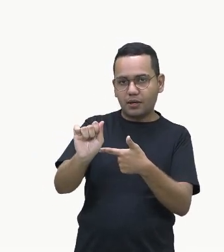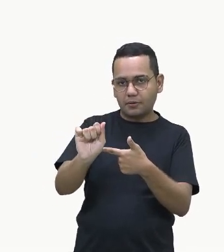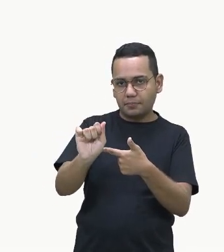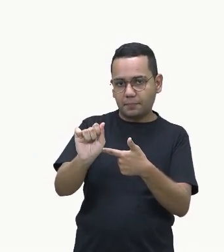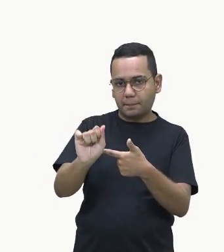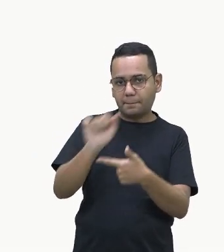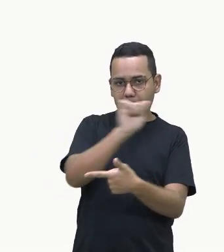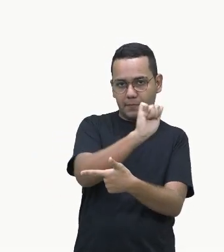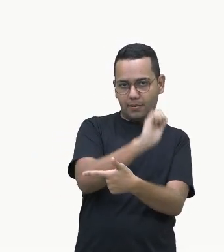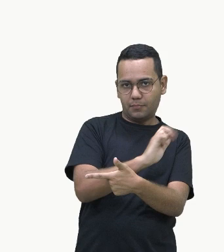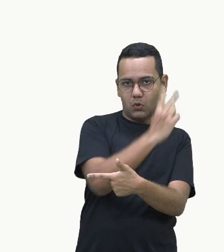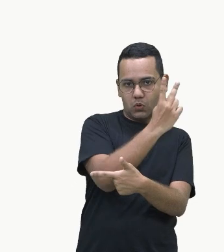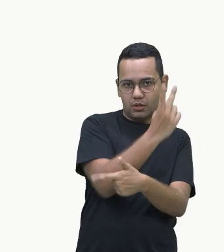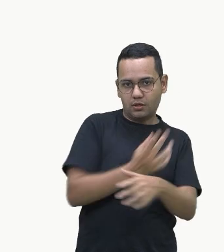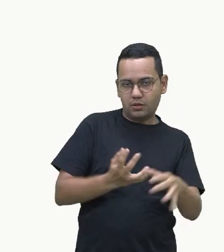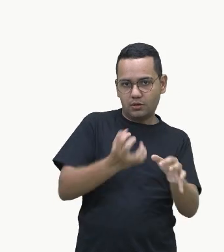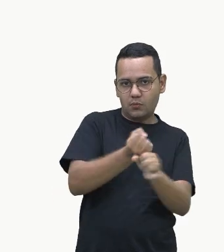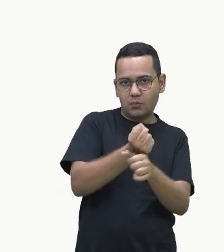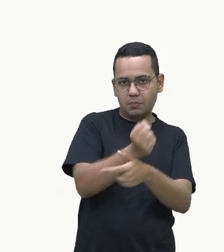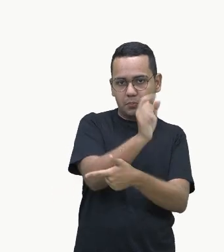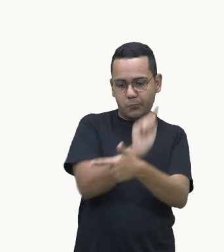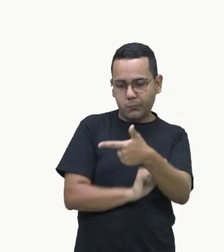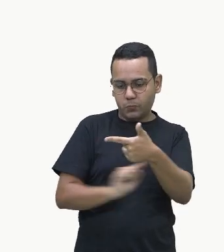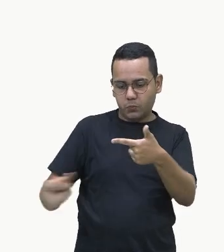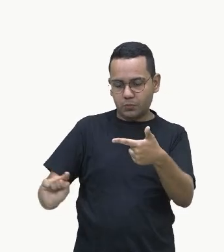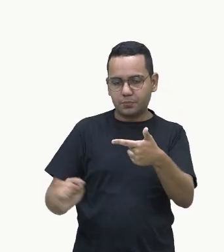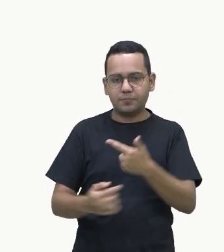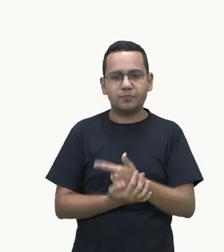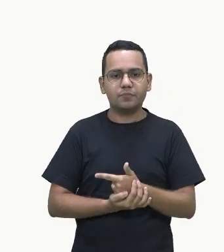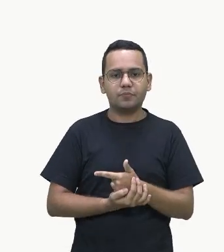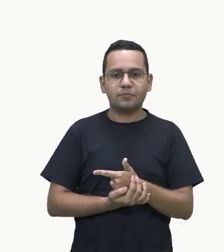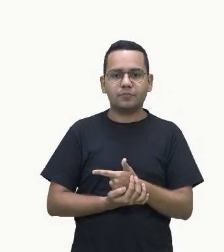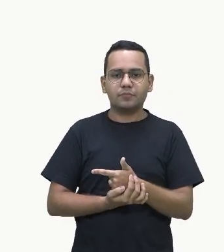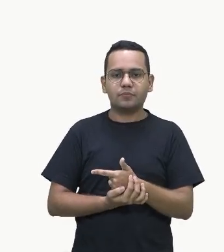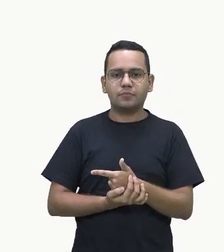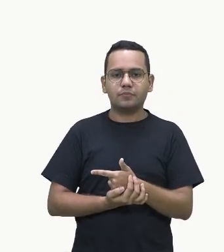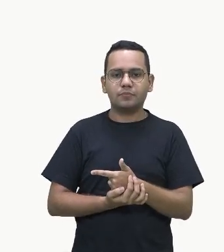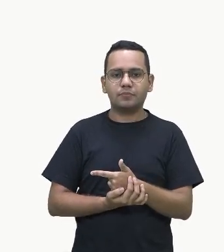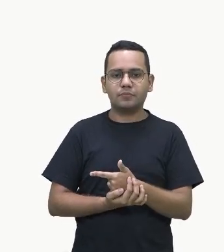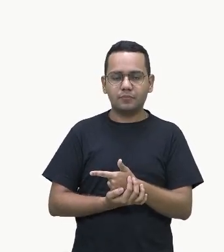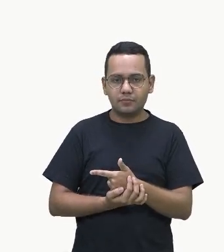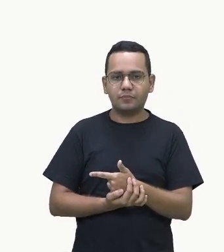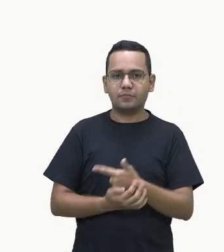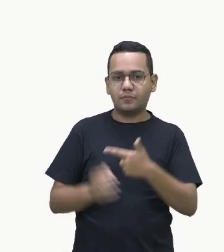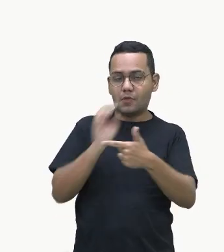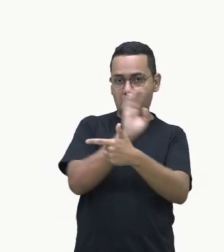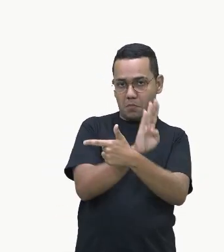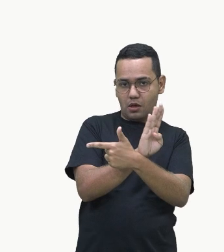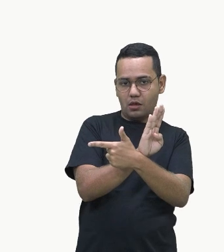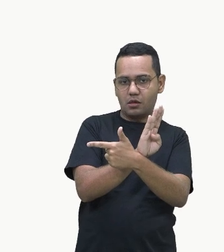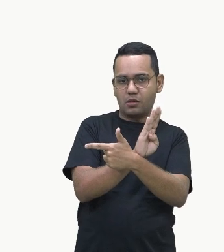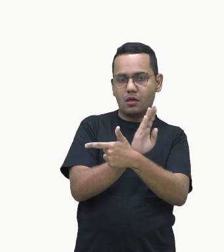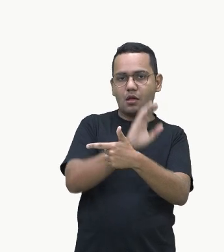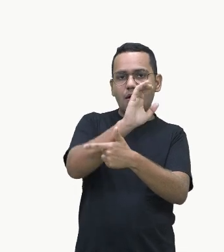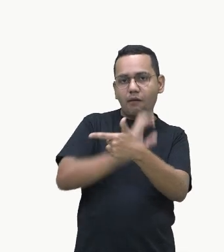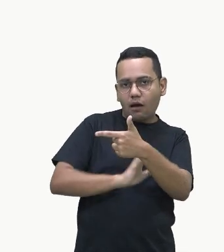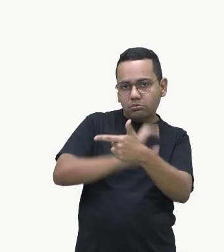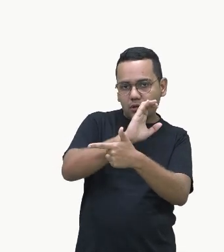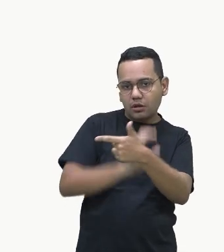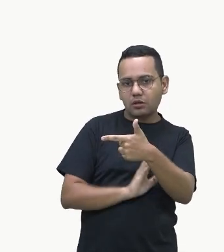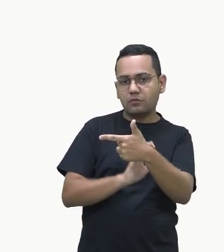A, é igual a soma dos quadrados dos catetos. Então,